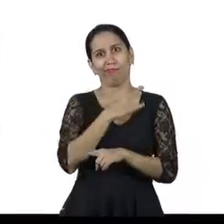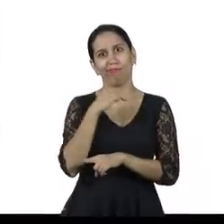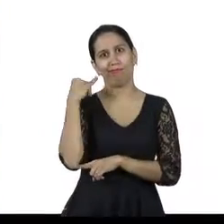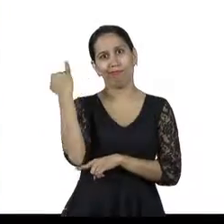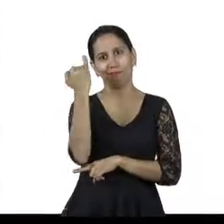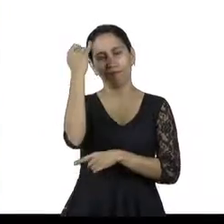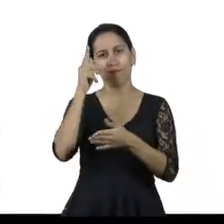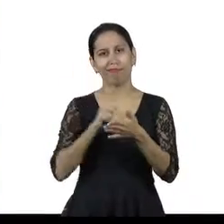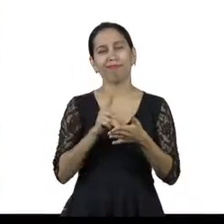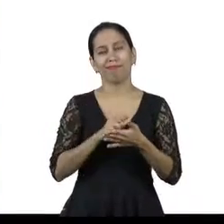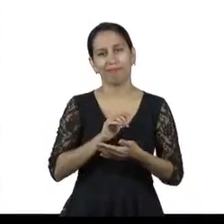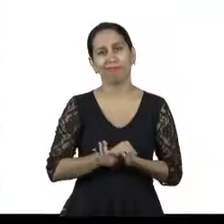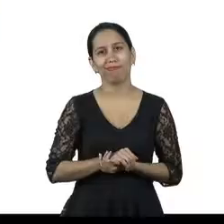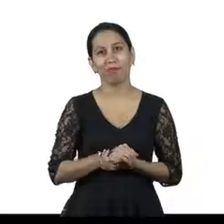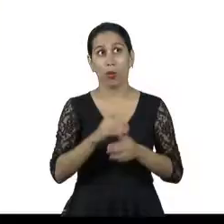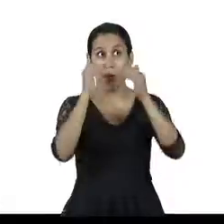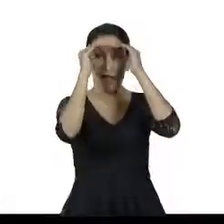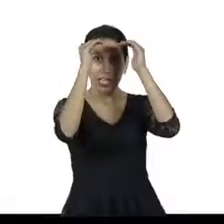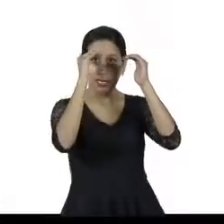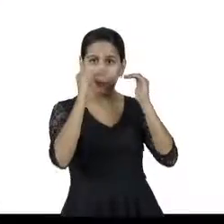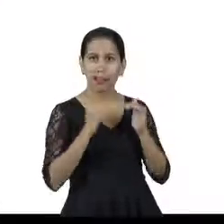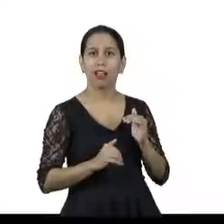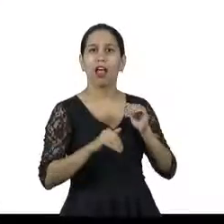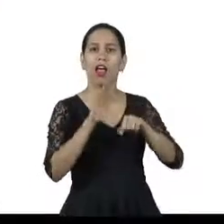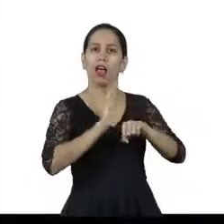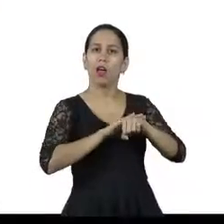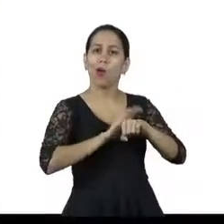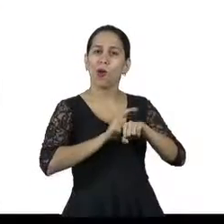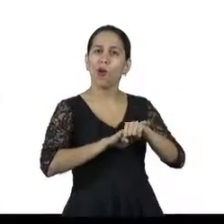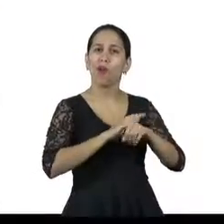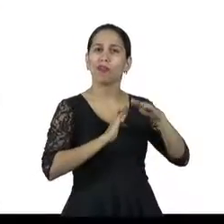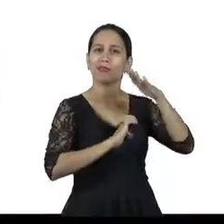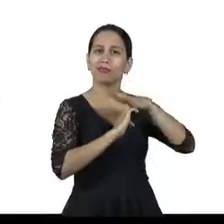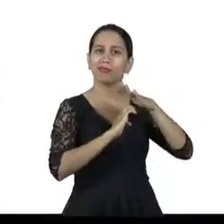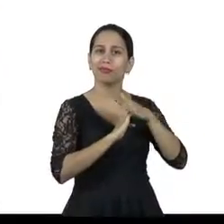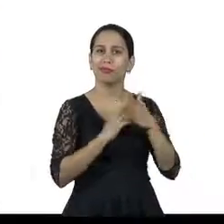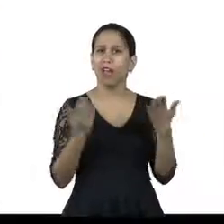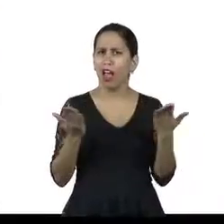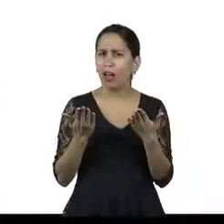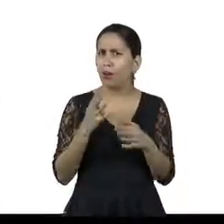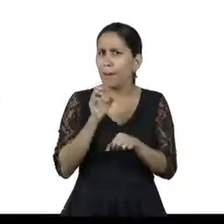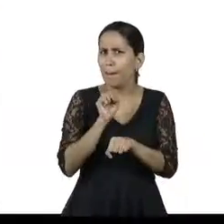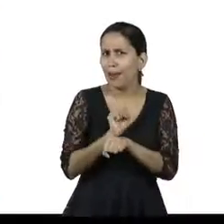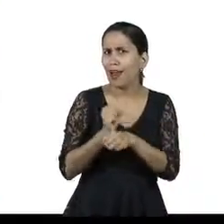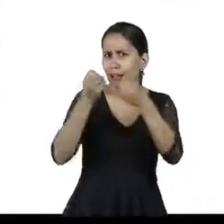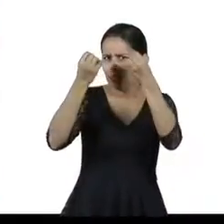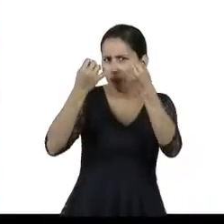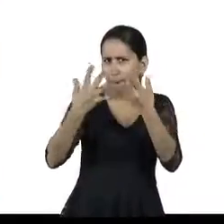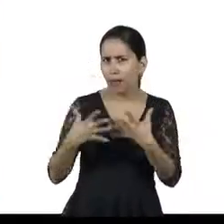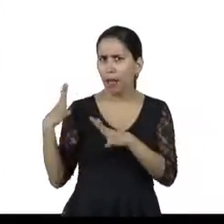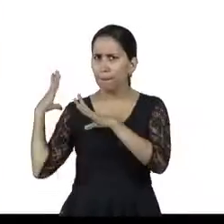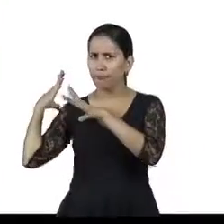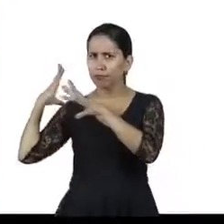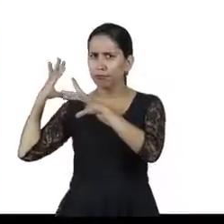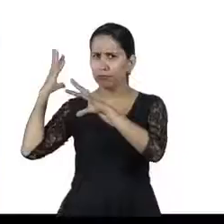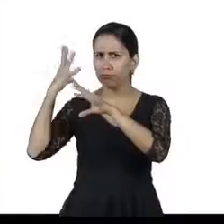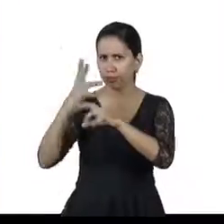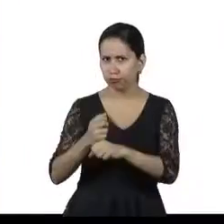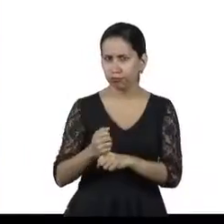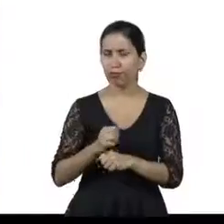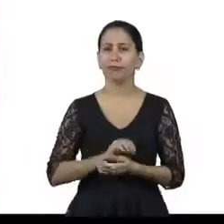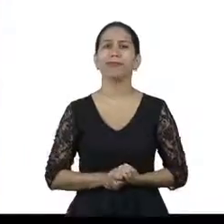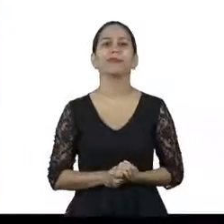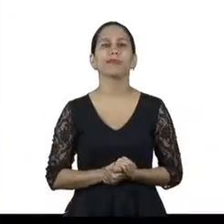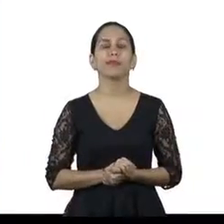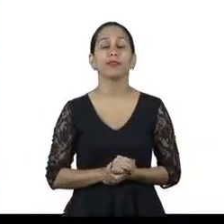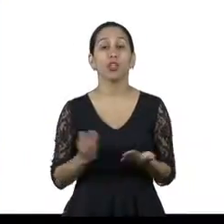horários determinados pela empresa. Agora vamos parar um pouco e recapitular o que vimos neste episódio? Hoje você